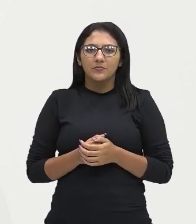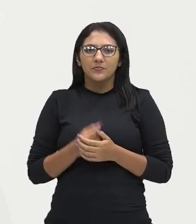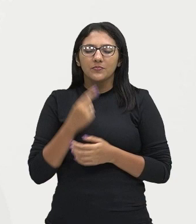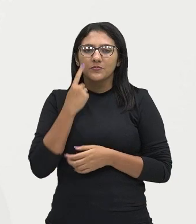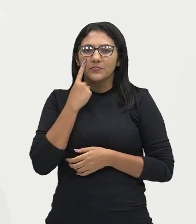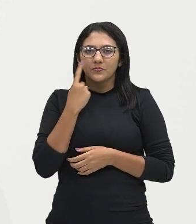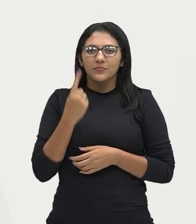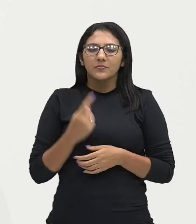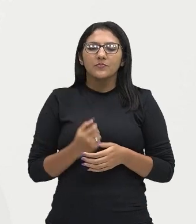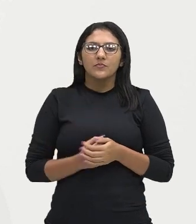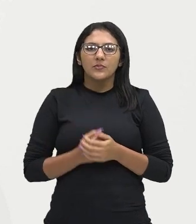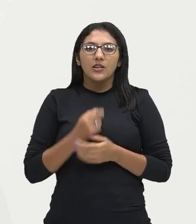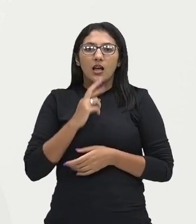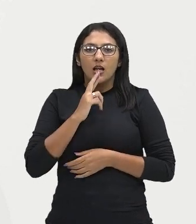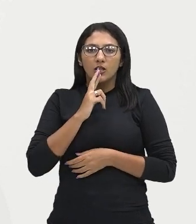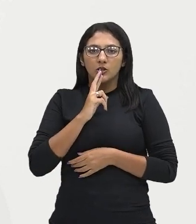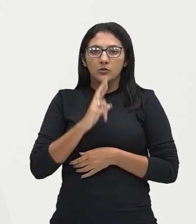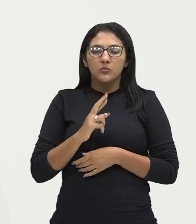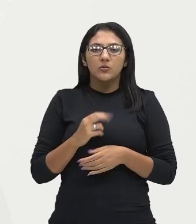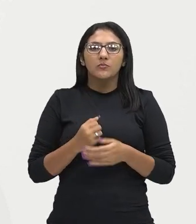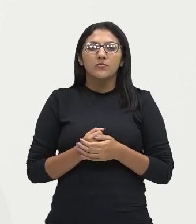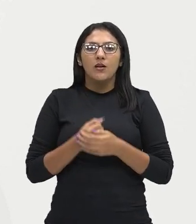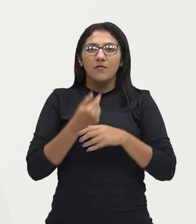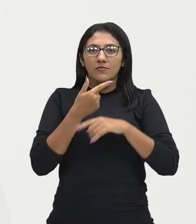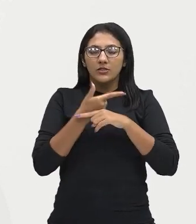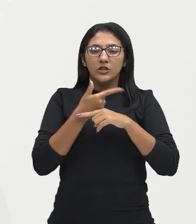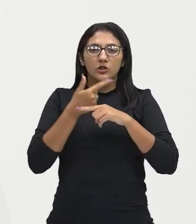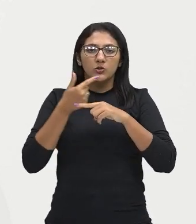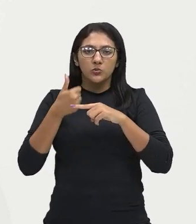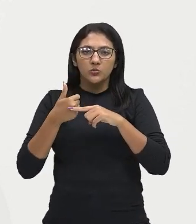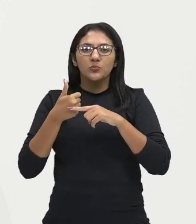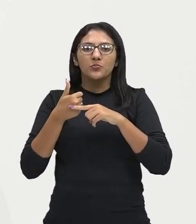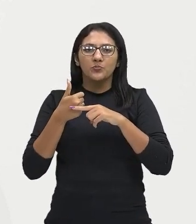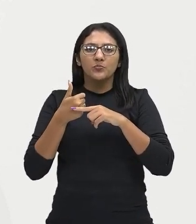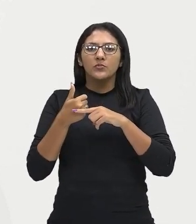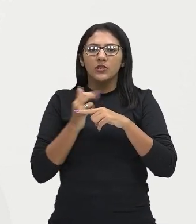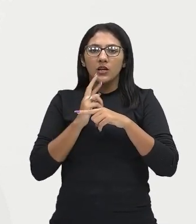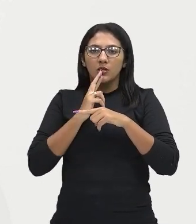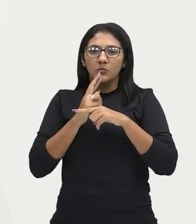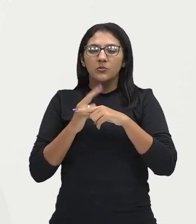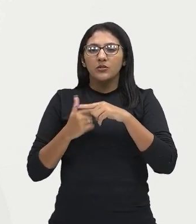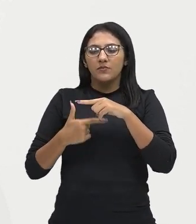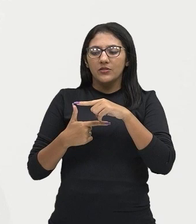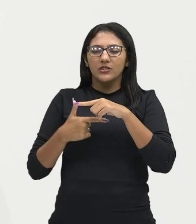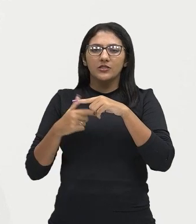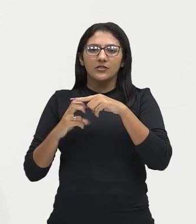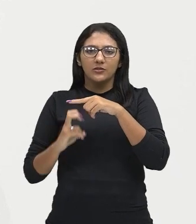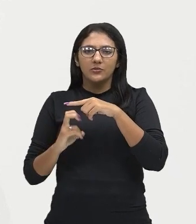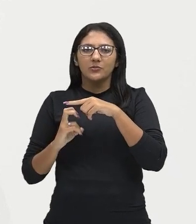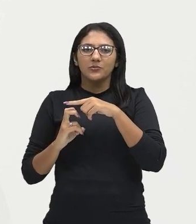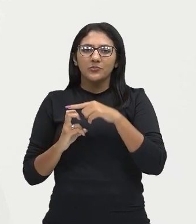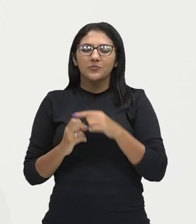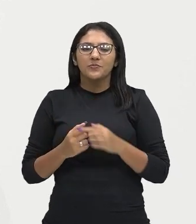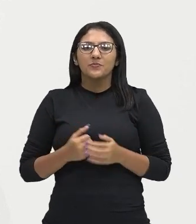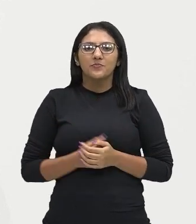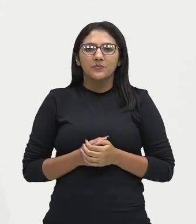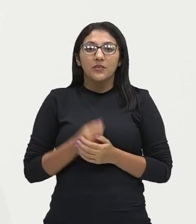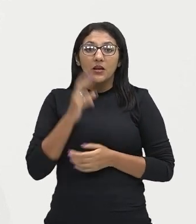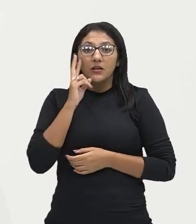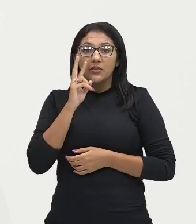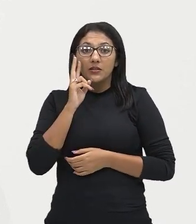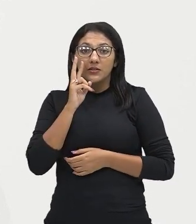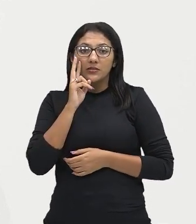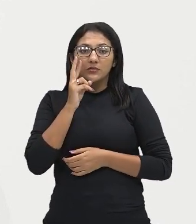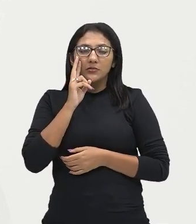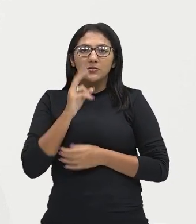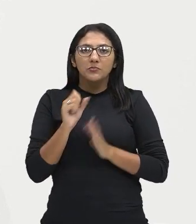7 vezes 3, que é 21, e 5 vezes 5, que é 25. Não podemos esquecer do sinal, porque a